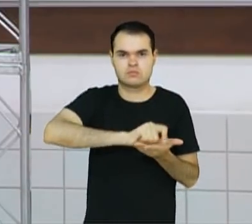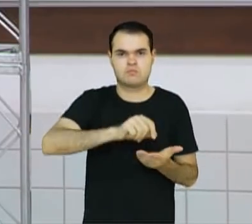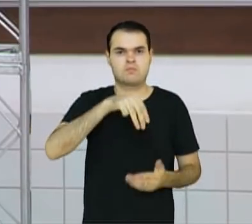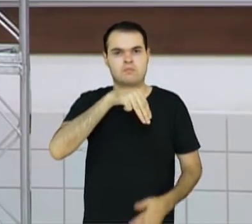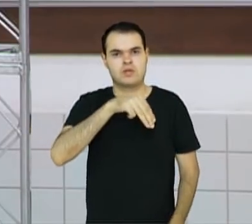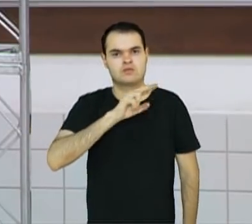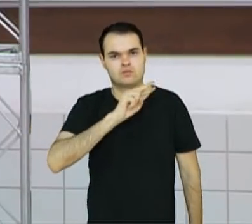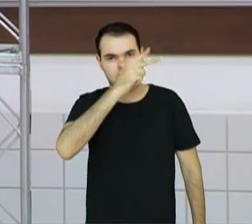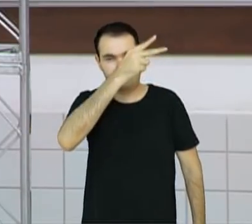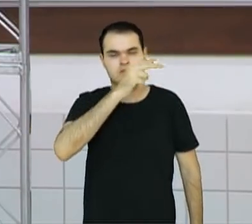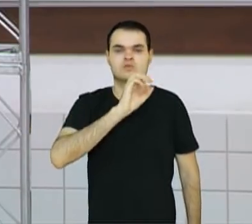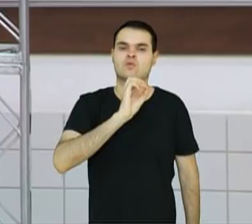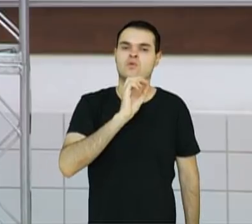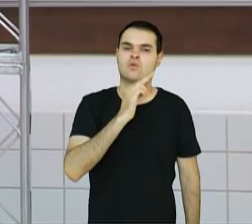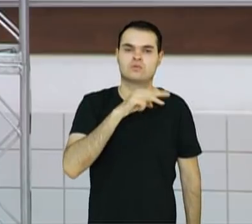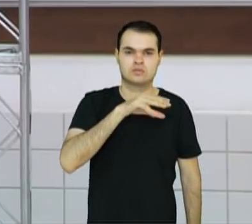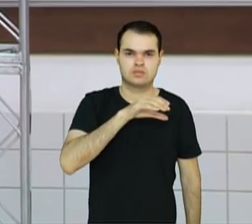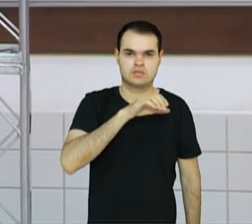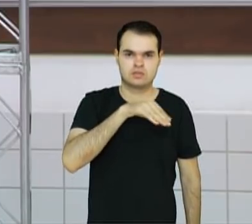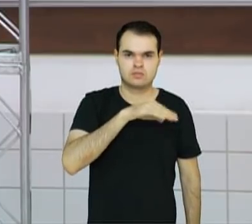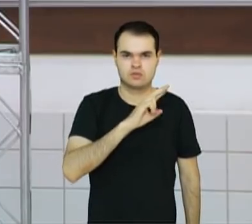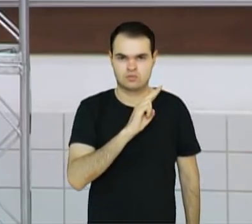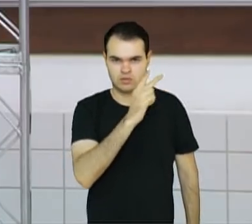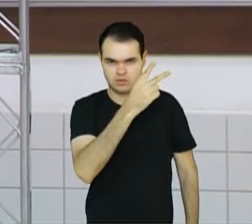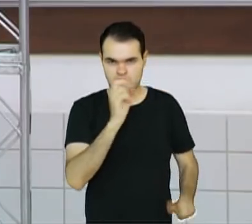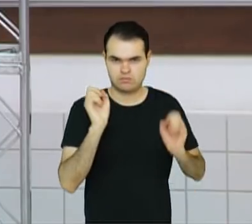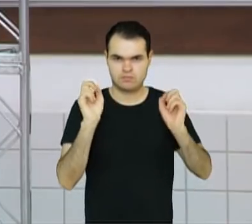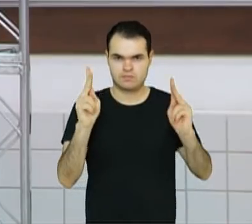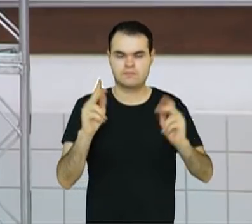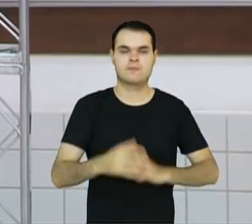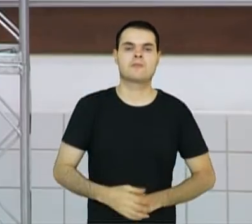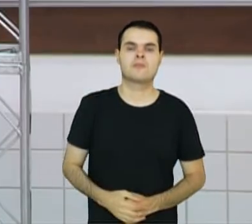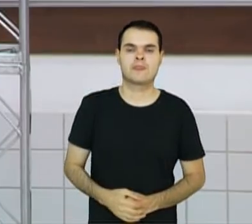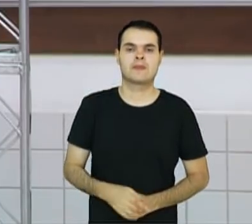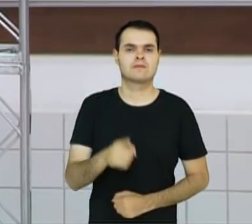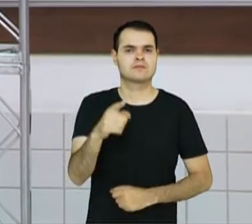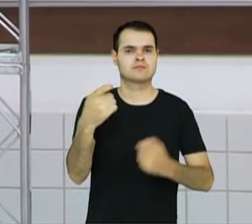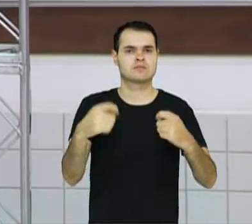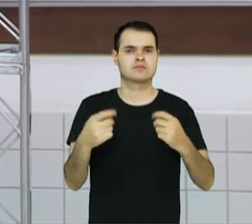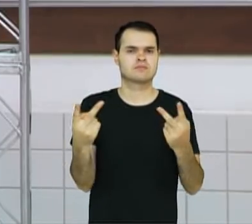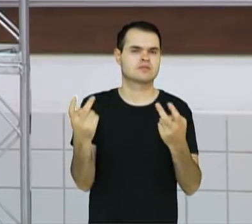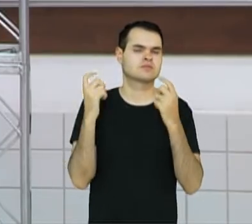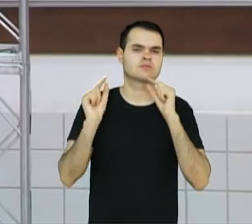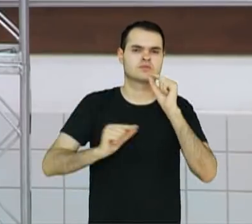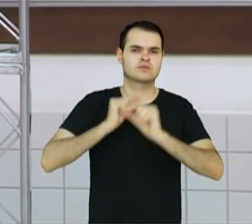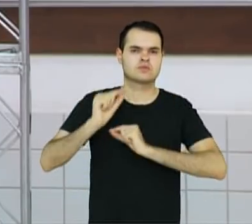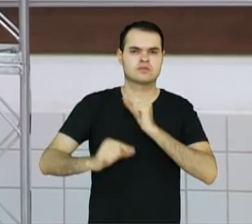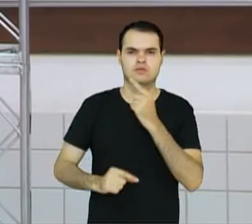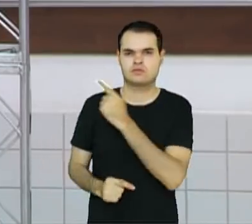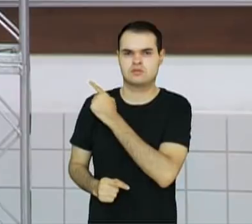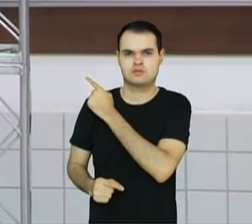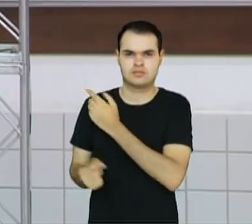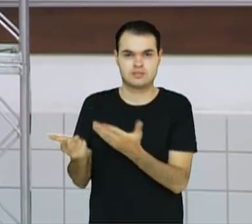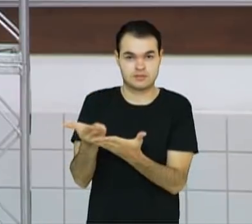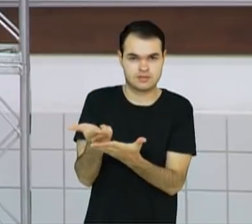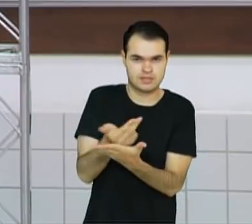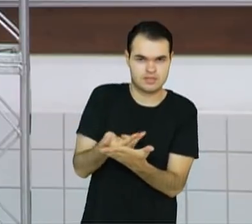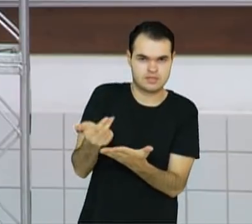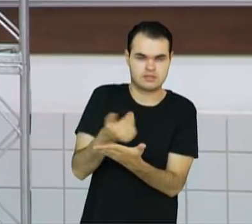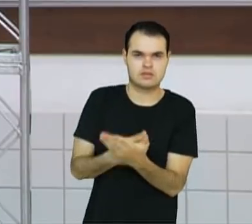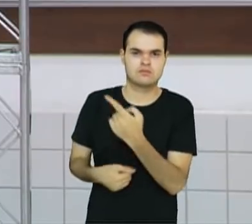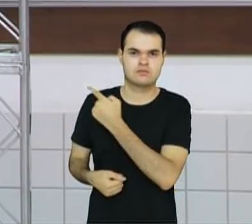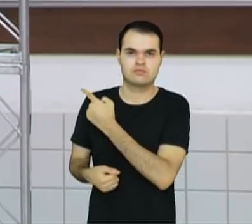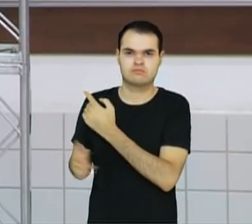quadrados, centímetros quadrados. Tranquilo? Uma coisa importante que você precisa perceber é o seguinte. Esse desenho, ele